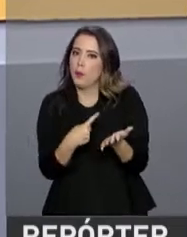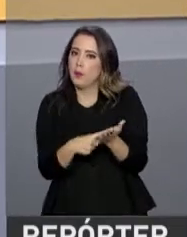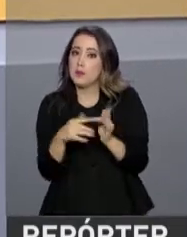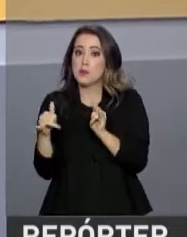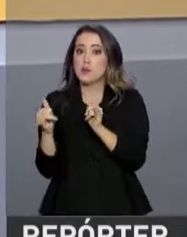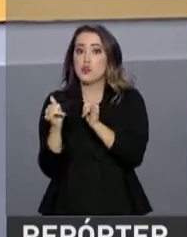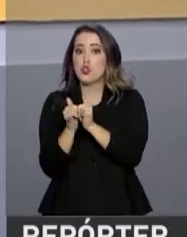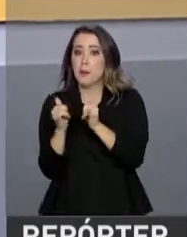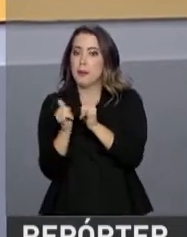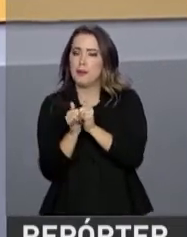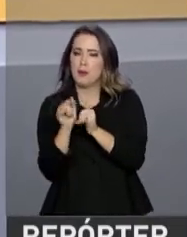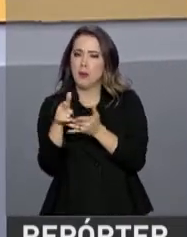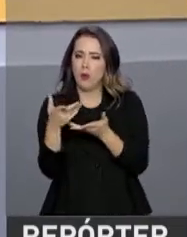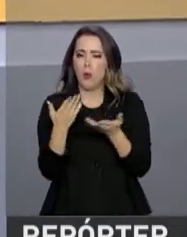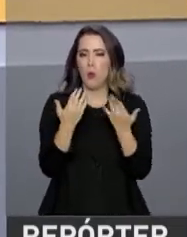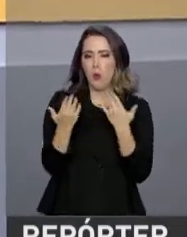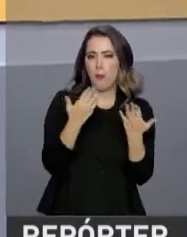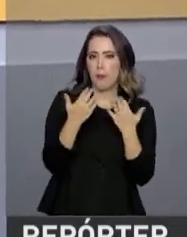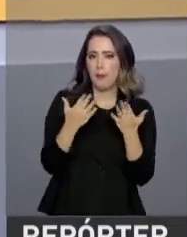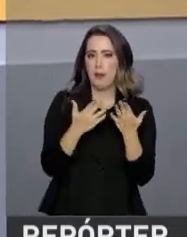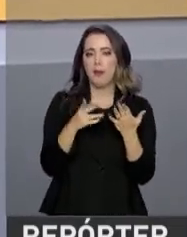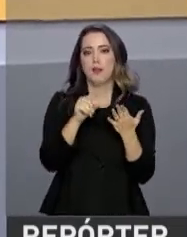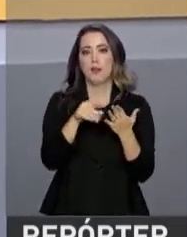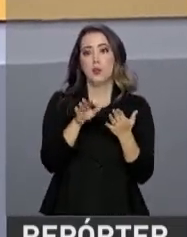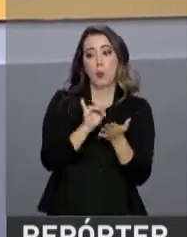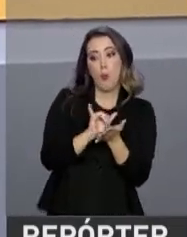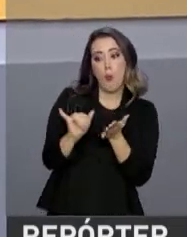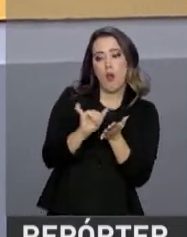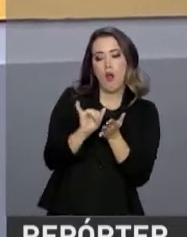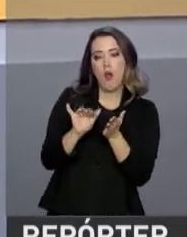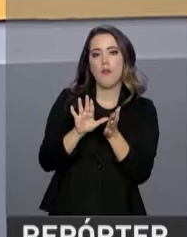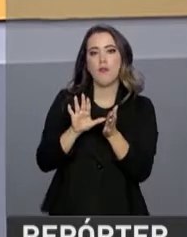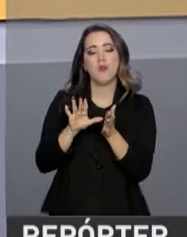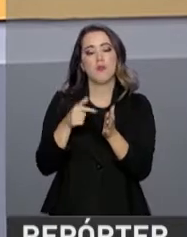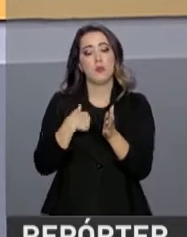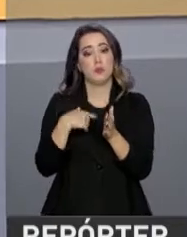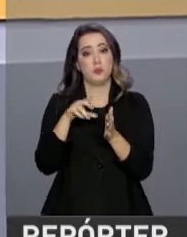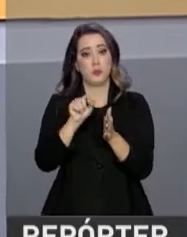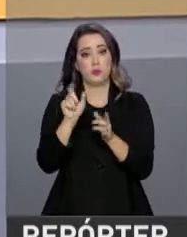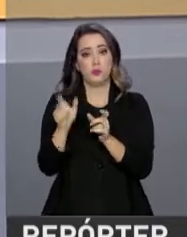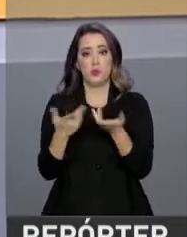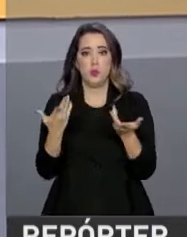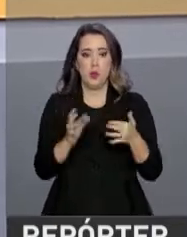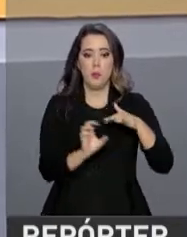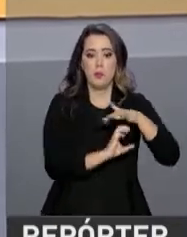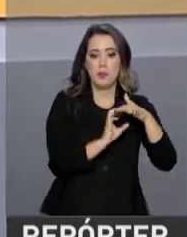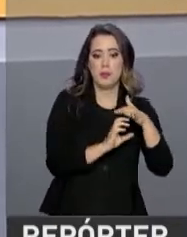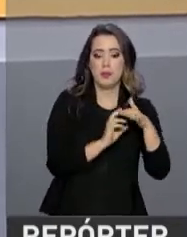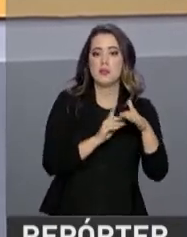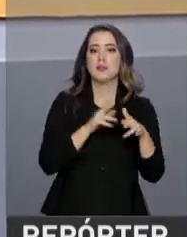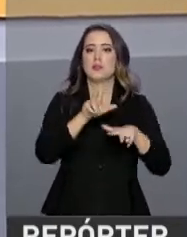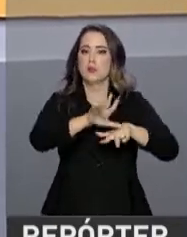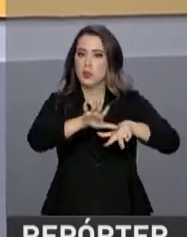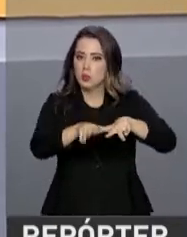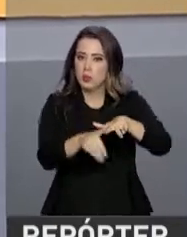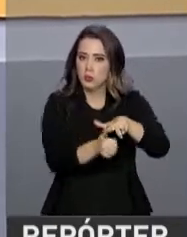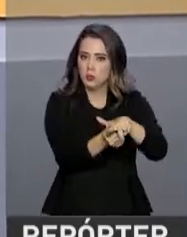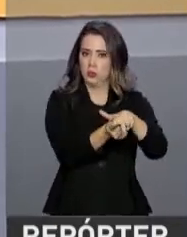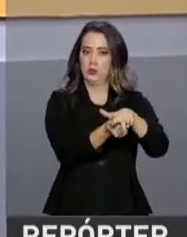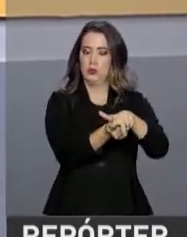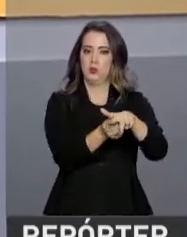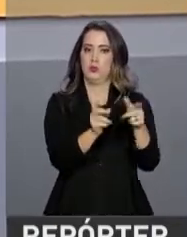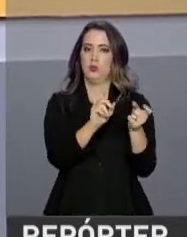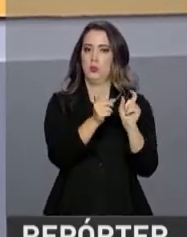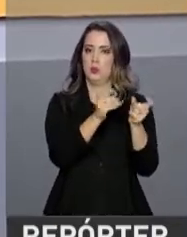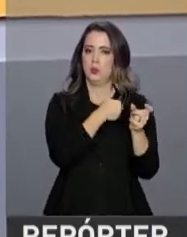uma espécie de delação premiada só que para pessoas jurídicas ou seja uma empresa que praticou o crime contra a administração